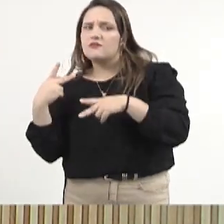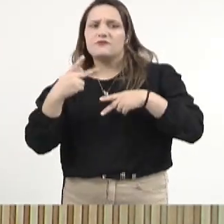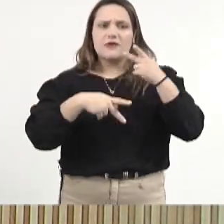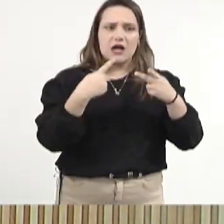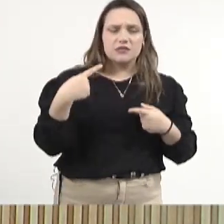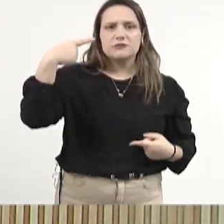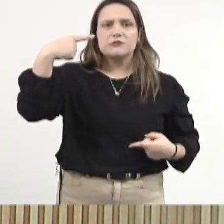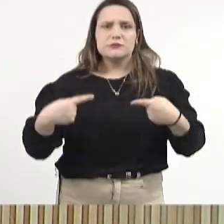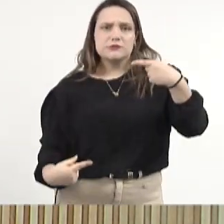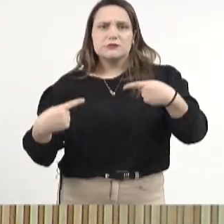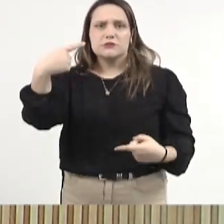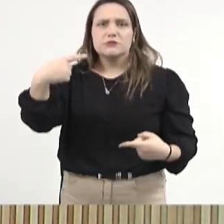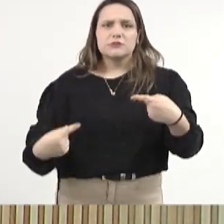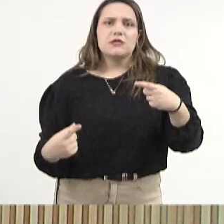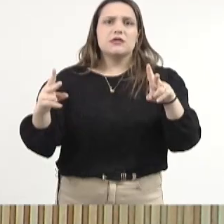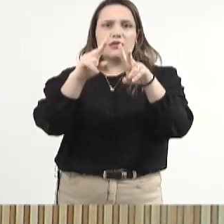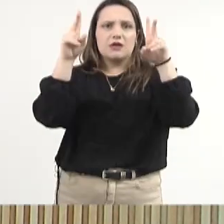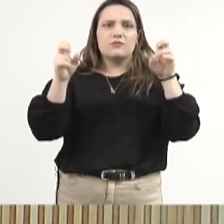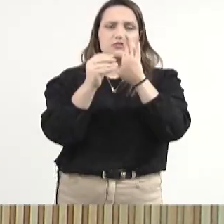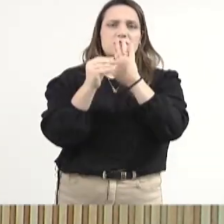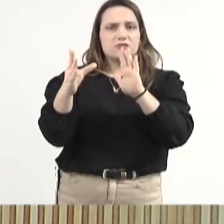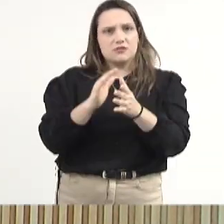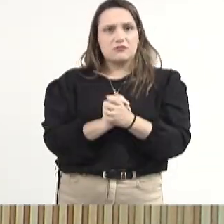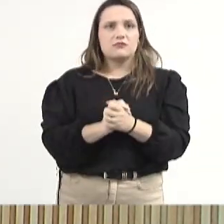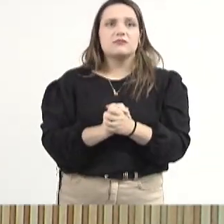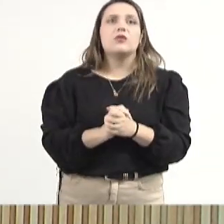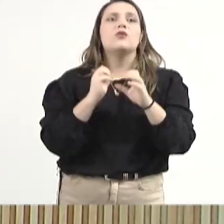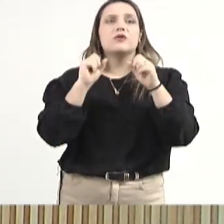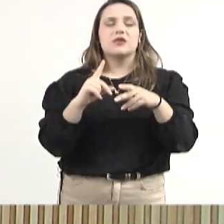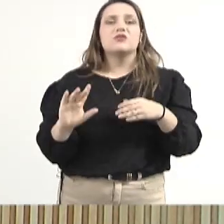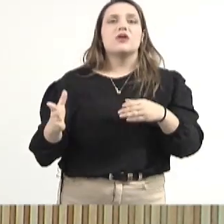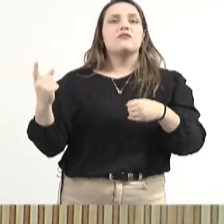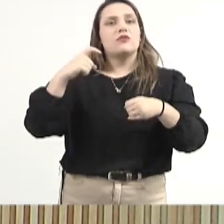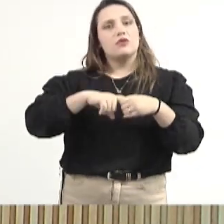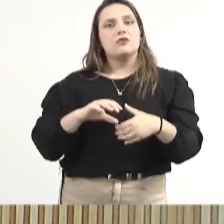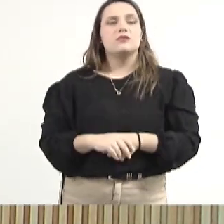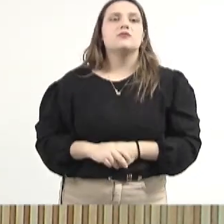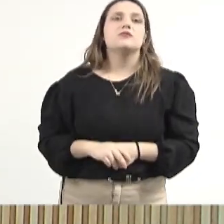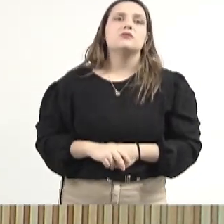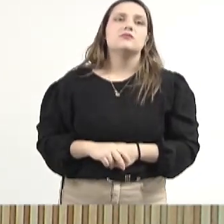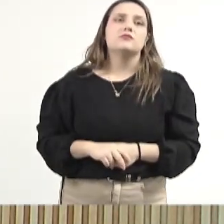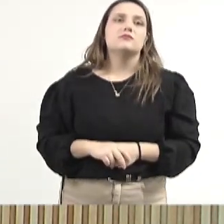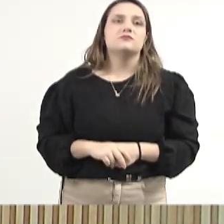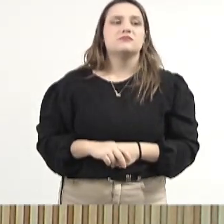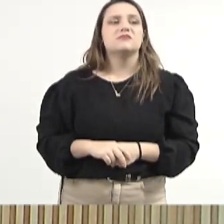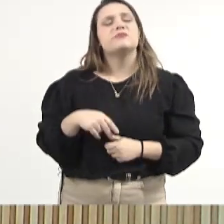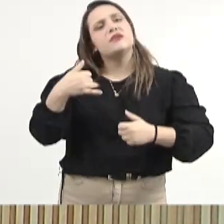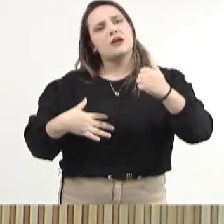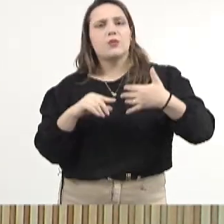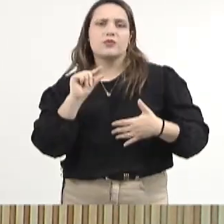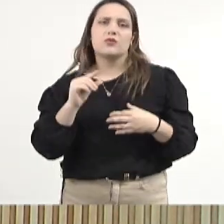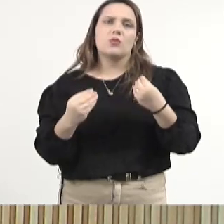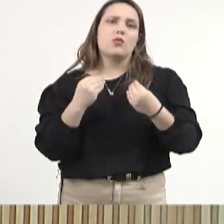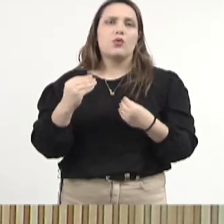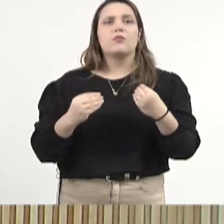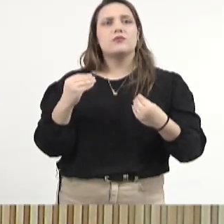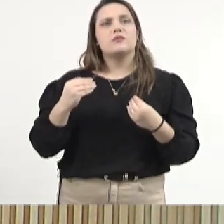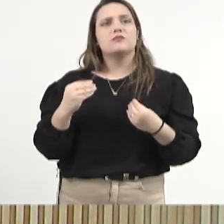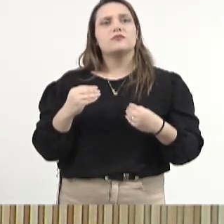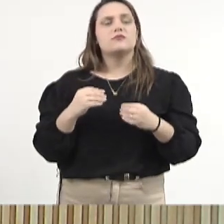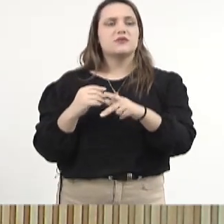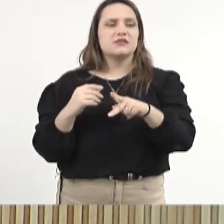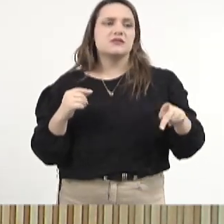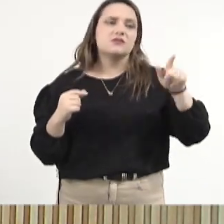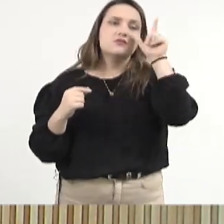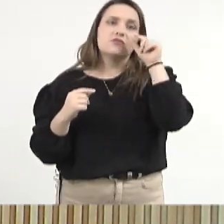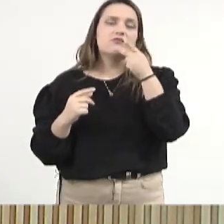muita discussão com relação a esse projeto. Daqui a pouquinho a gente volta a falar sobre esse assunto, então, e inclusive trazendo um pouco da repercussão do presidente